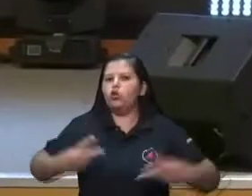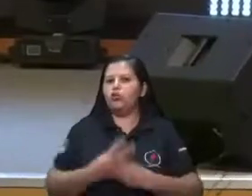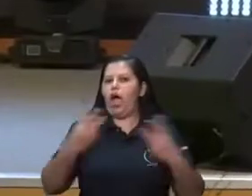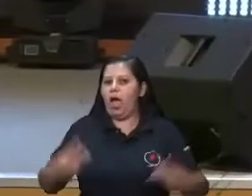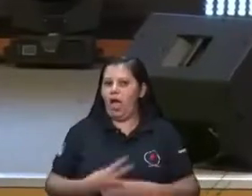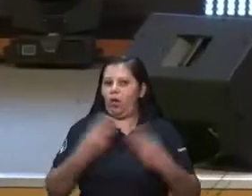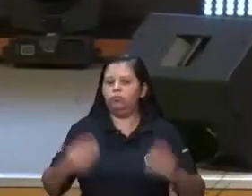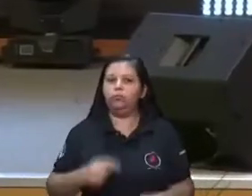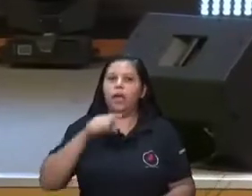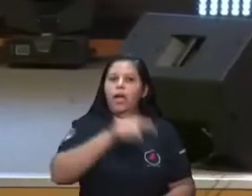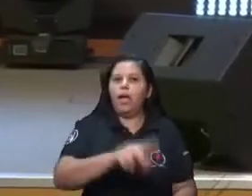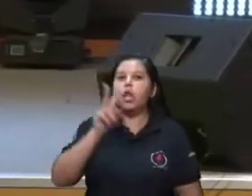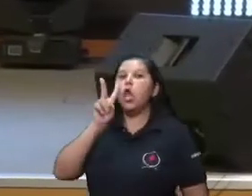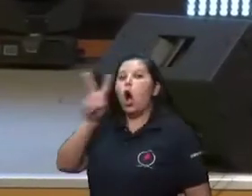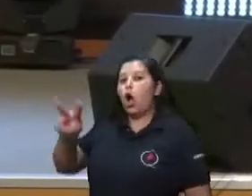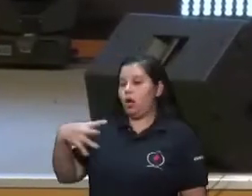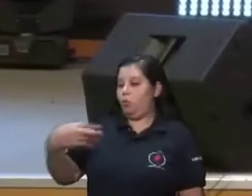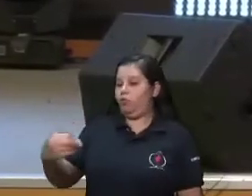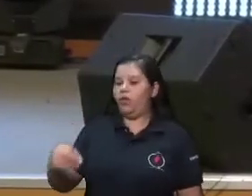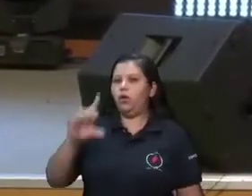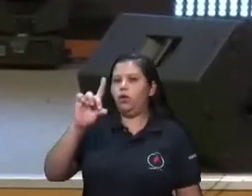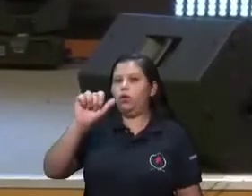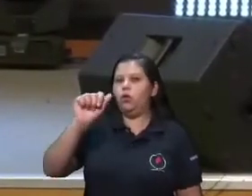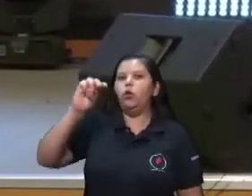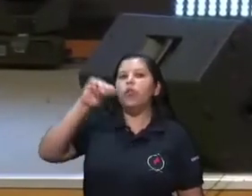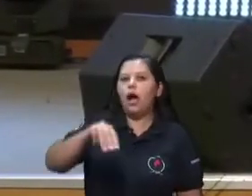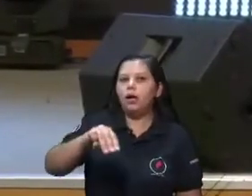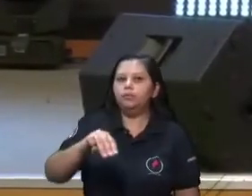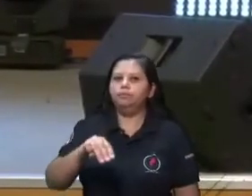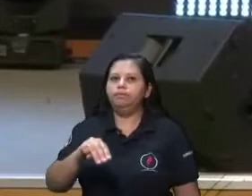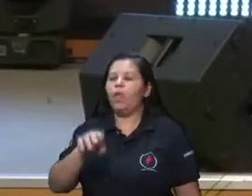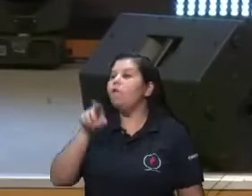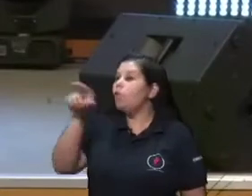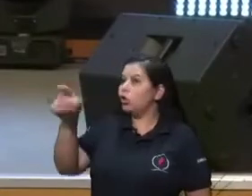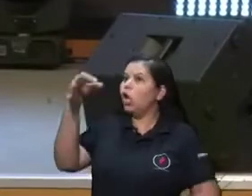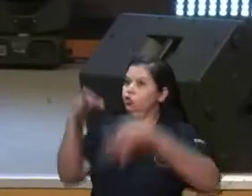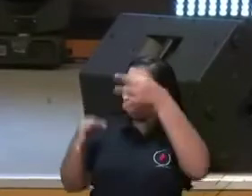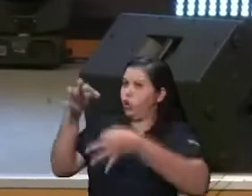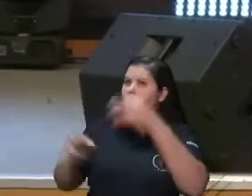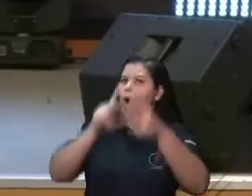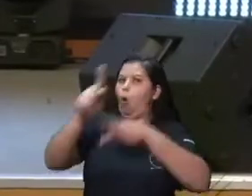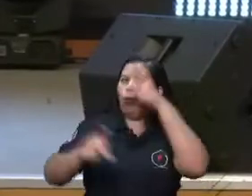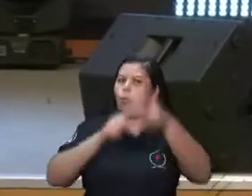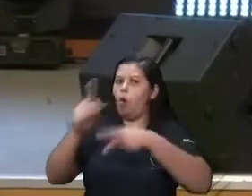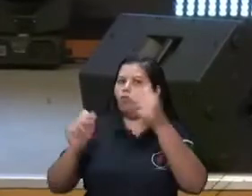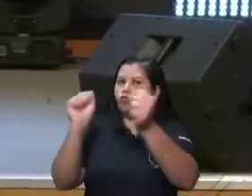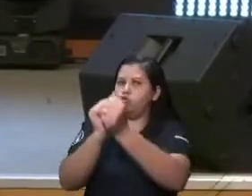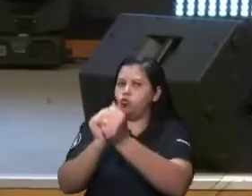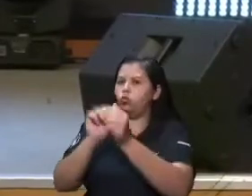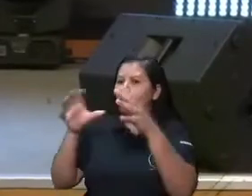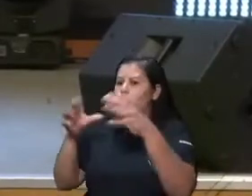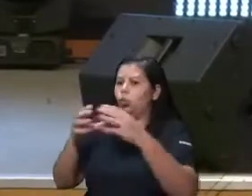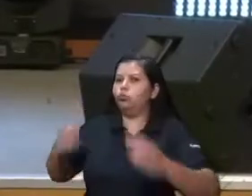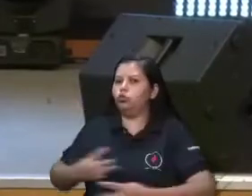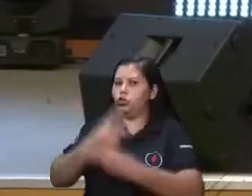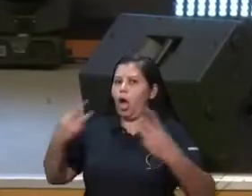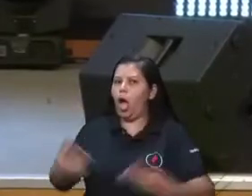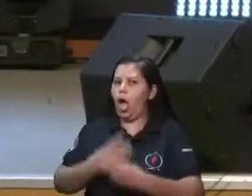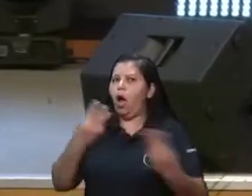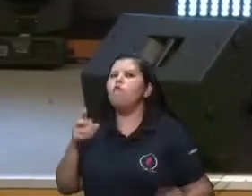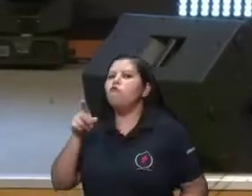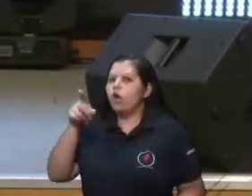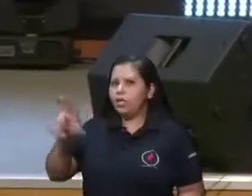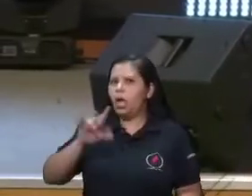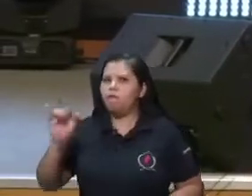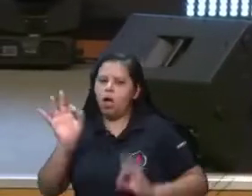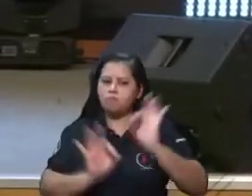Olha para Dan e diz: Dan, você julgará o seu povo como uma das tribos de Israel. Dan, você será serpente junto ao caminho. Dan, você